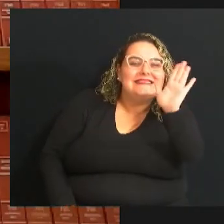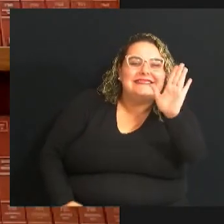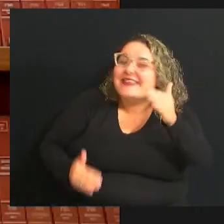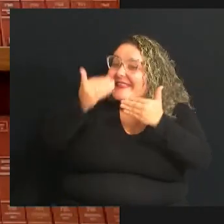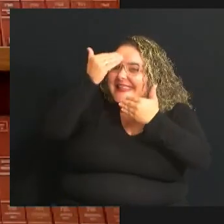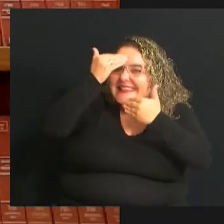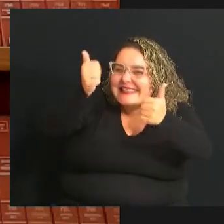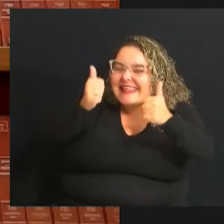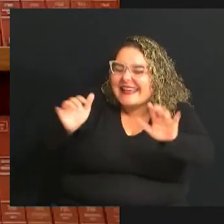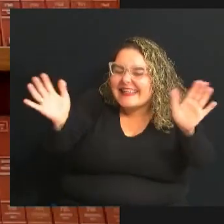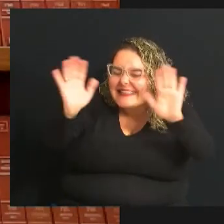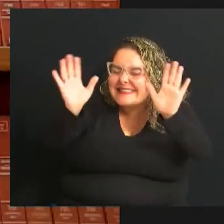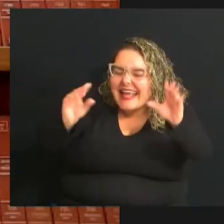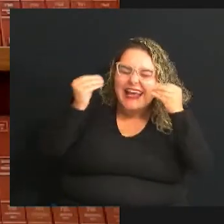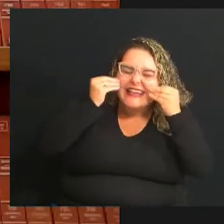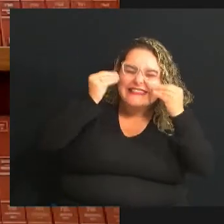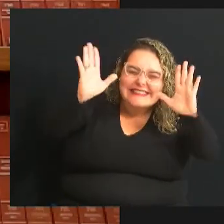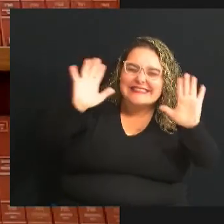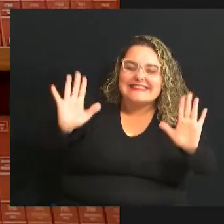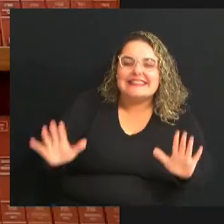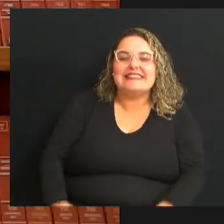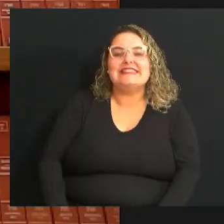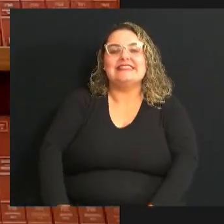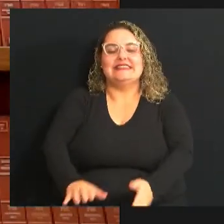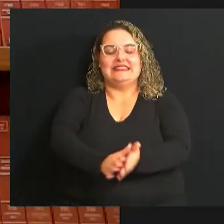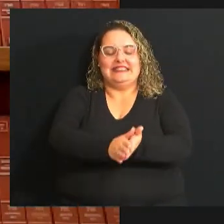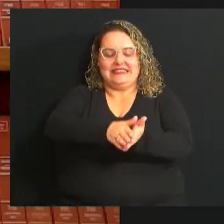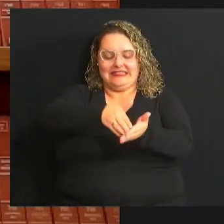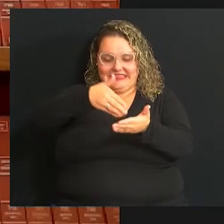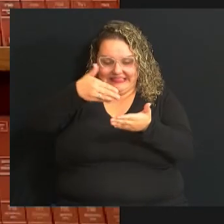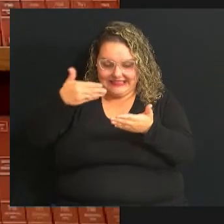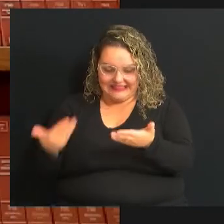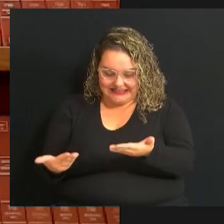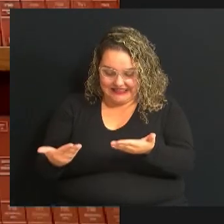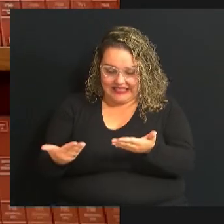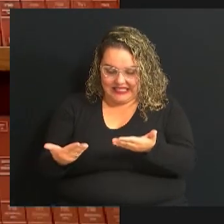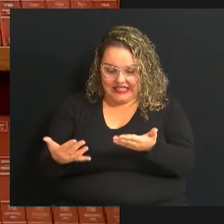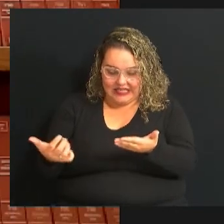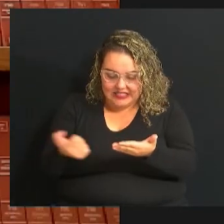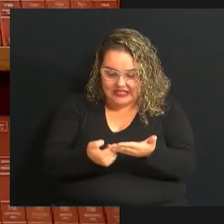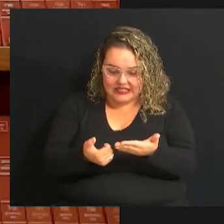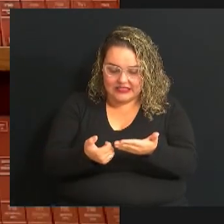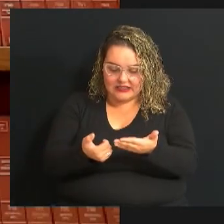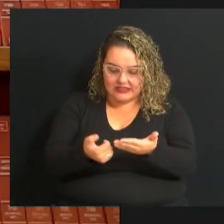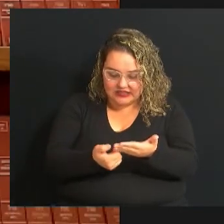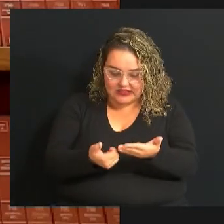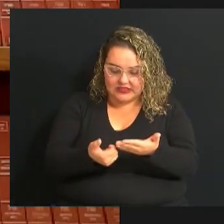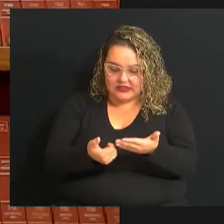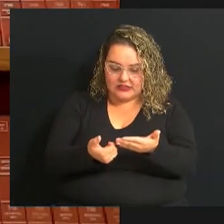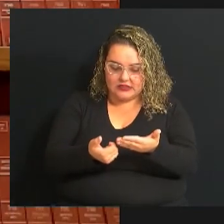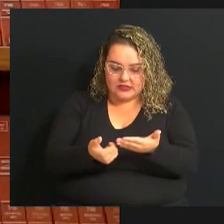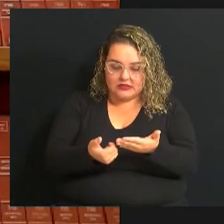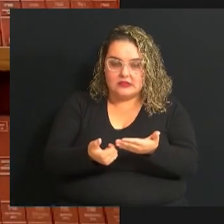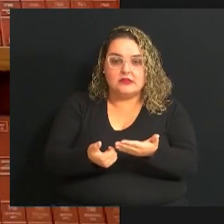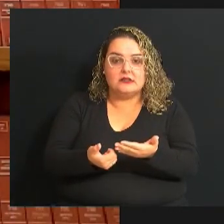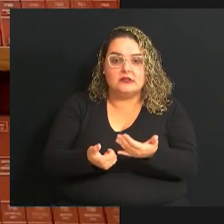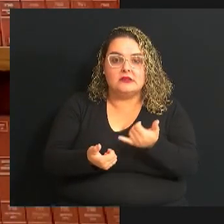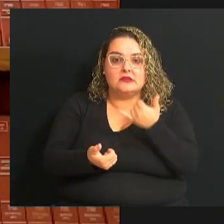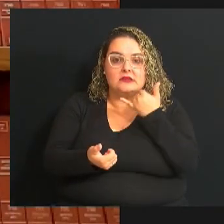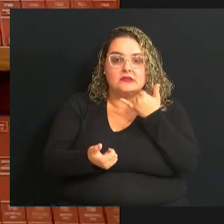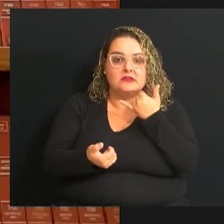junto aí à internet para fazer uma pesquisa, diversos sites de comparação de valores de